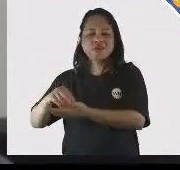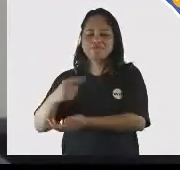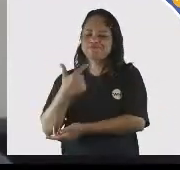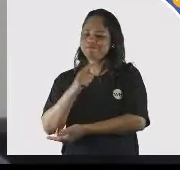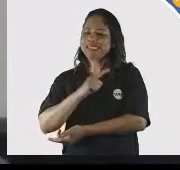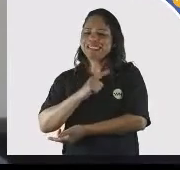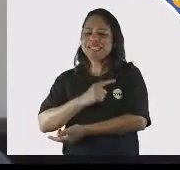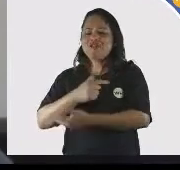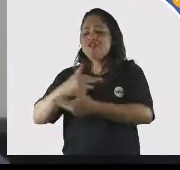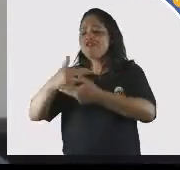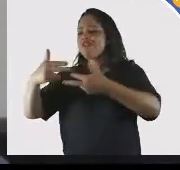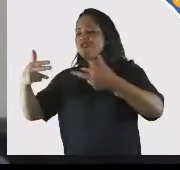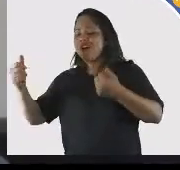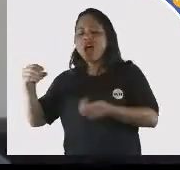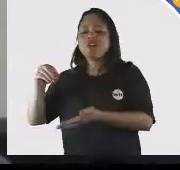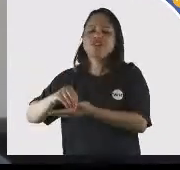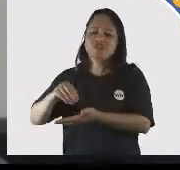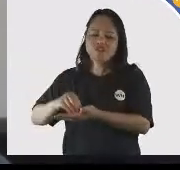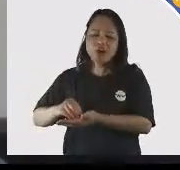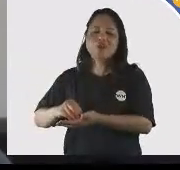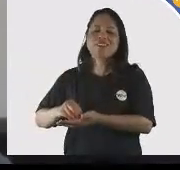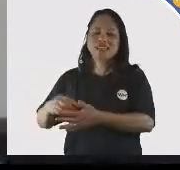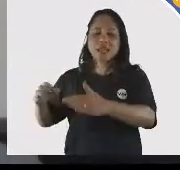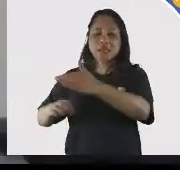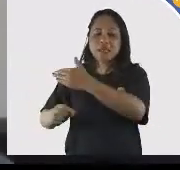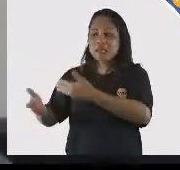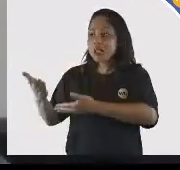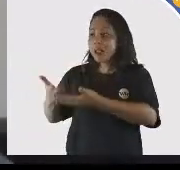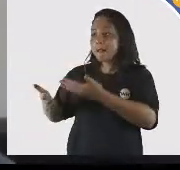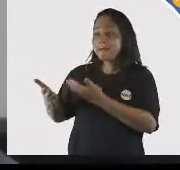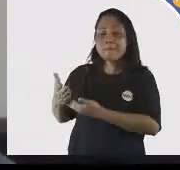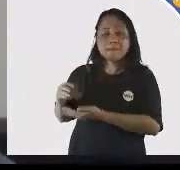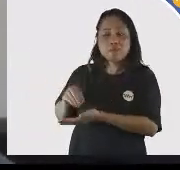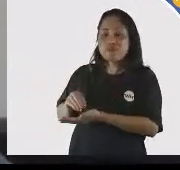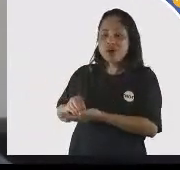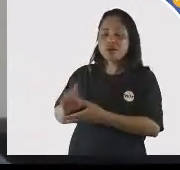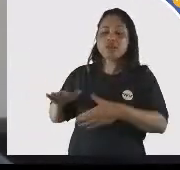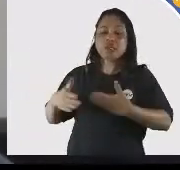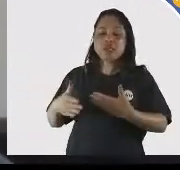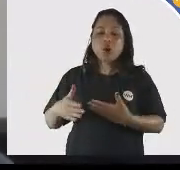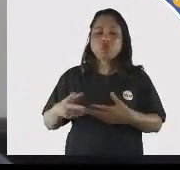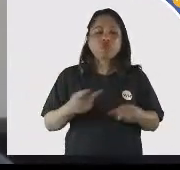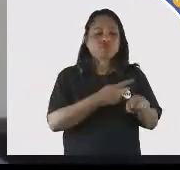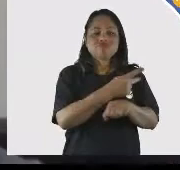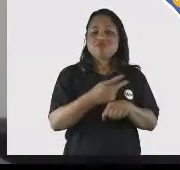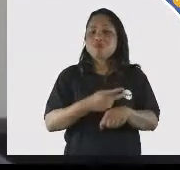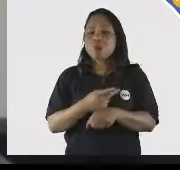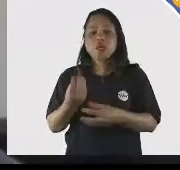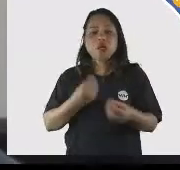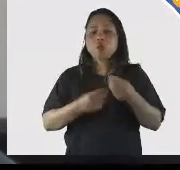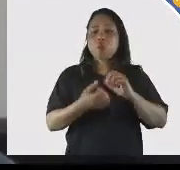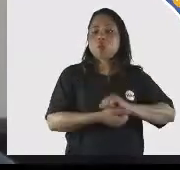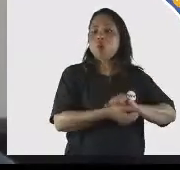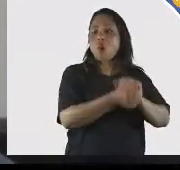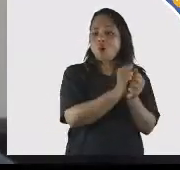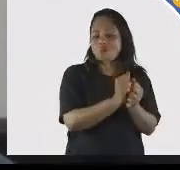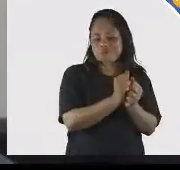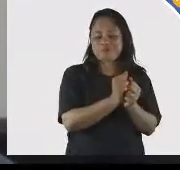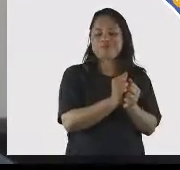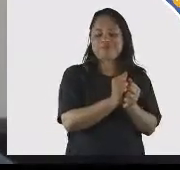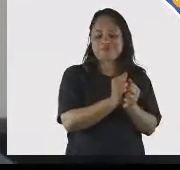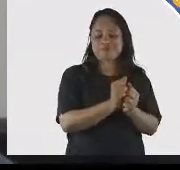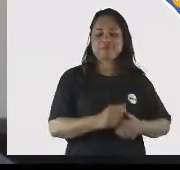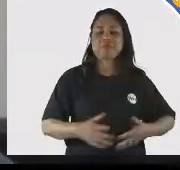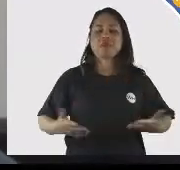componentes em que todos os fornecedores vem se adequando e se reajustando para poder dar conta de suprir a demanda de mercado é